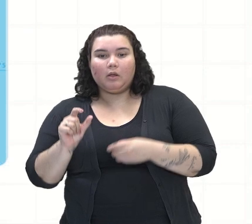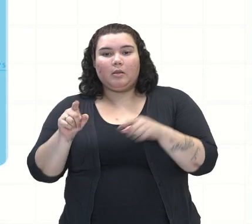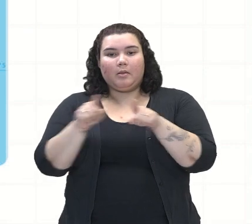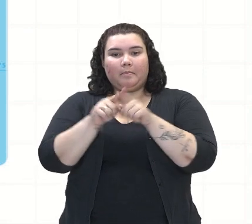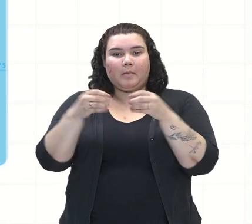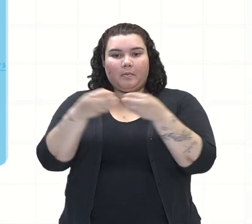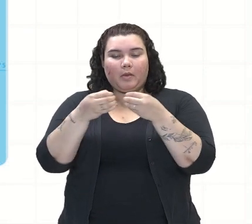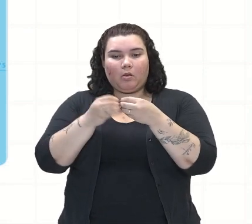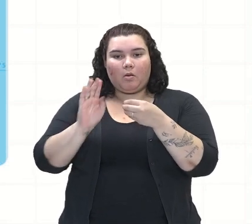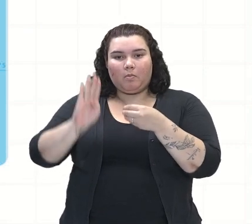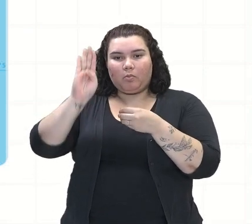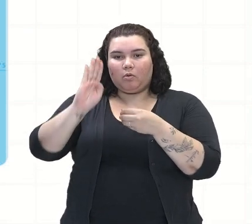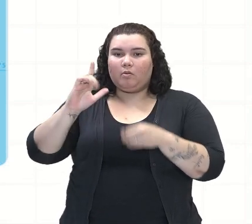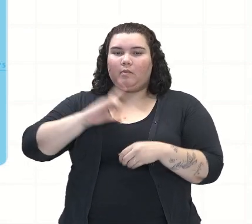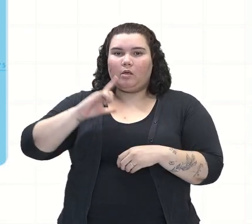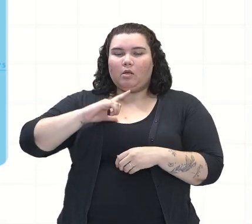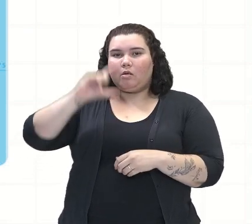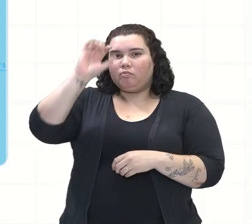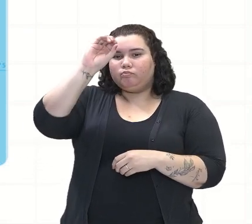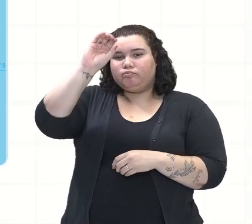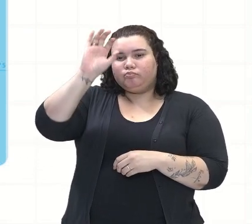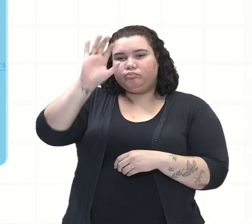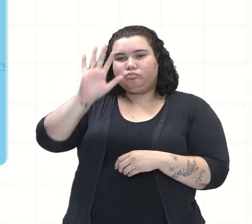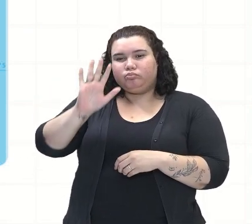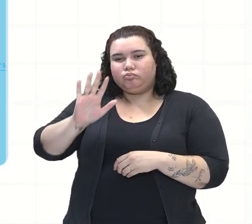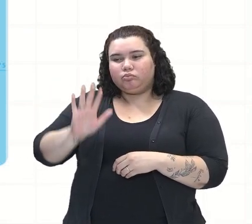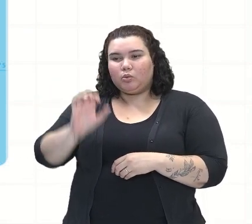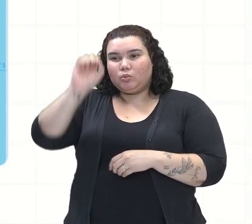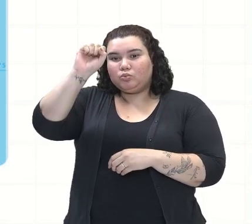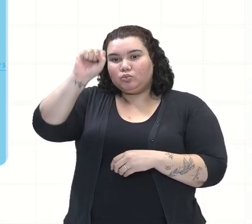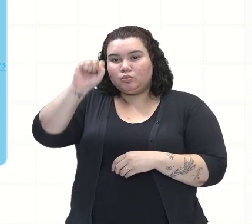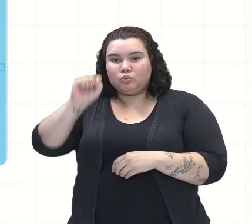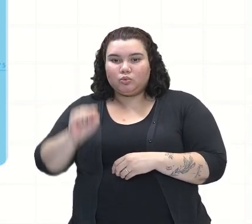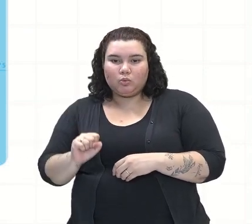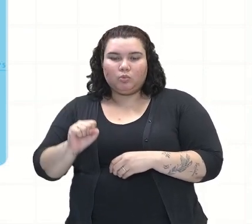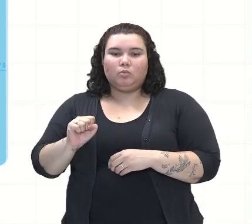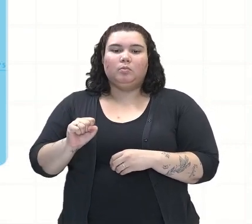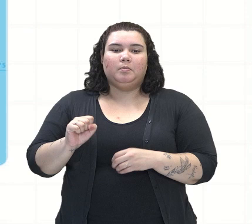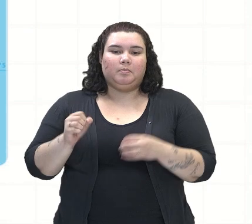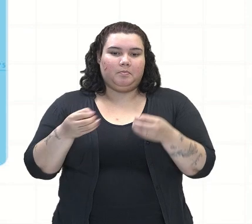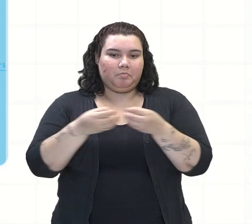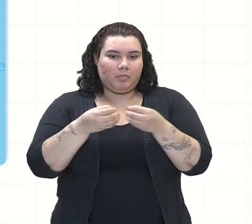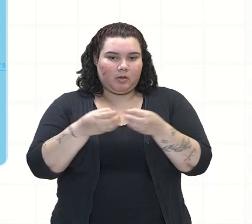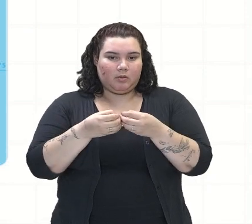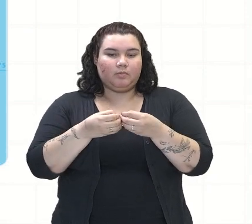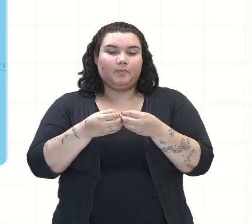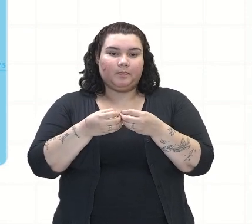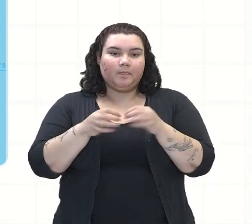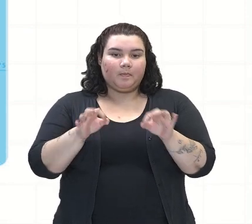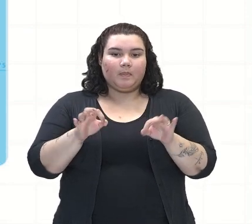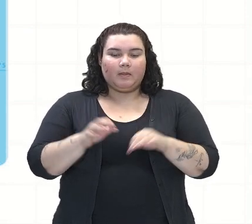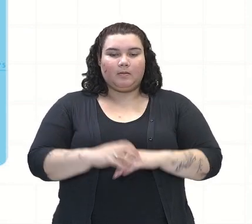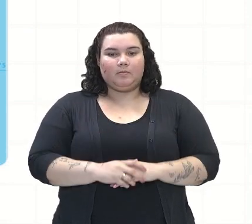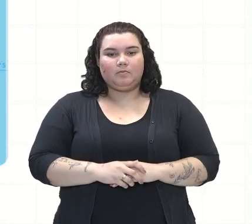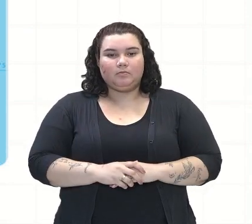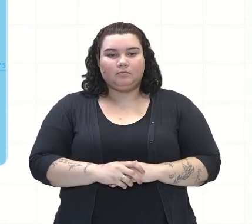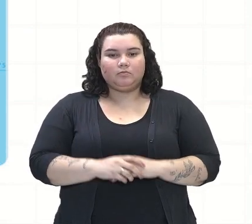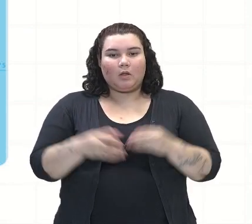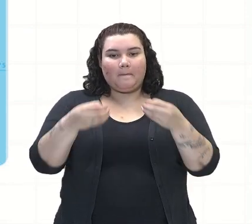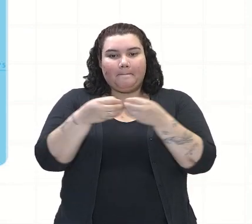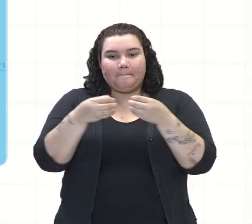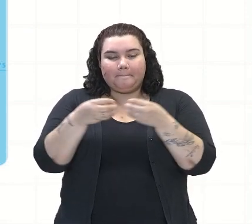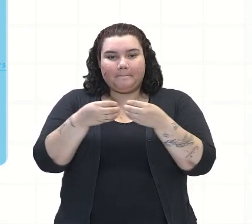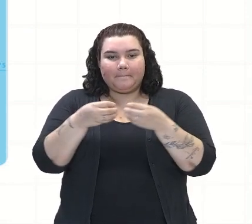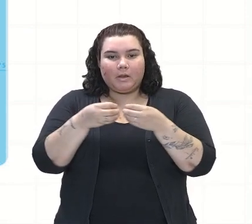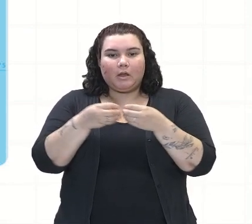e ele vai descendo até o sul aqui da Argentina, até próximo do Oceano Glacial Antártico, né? Pertinho ali